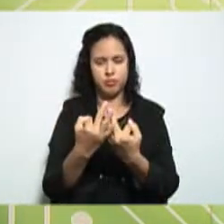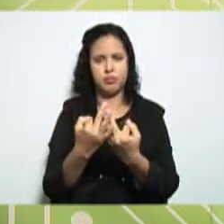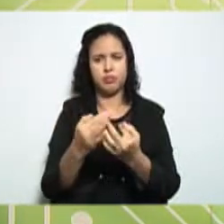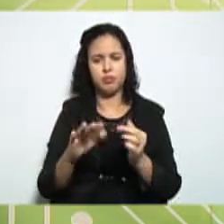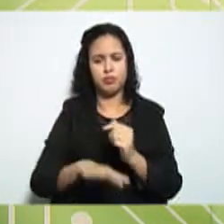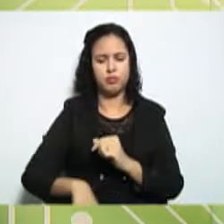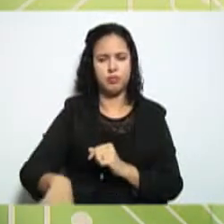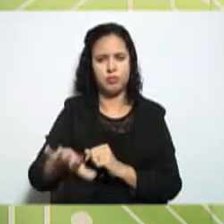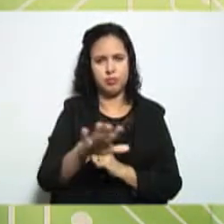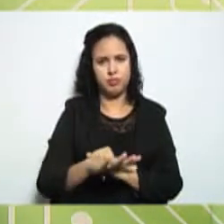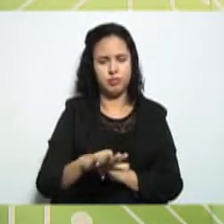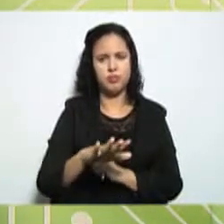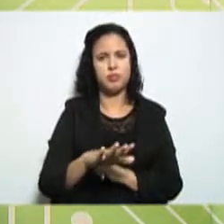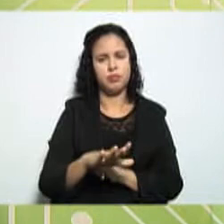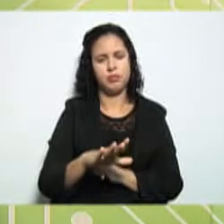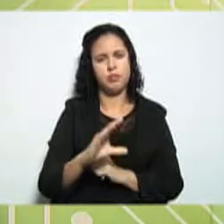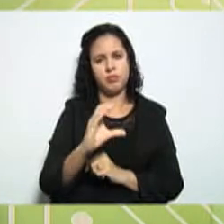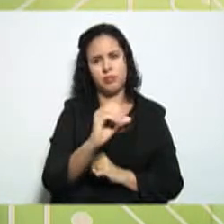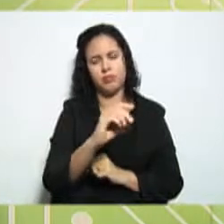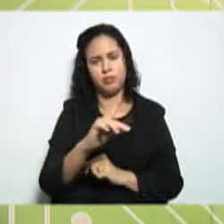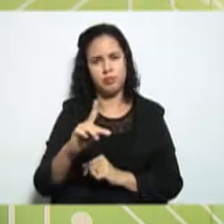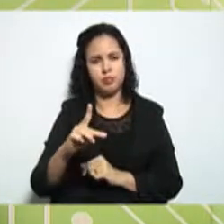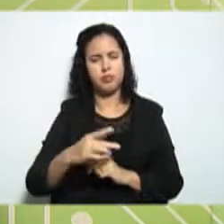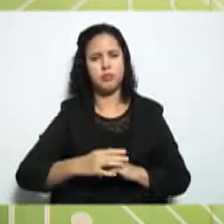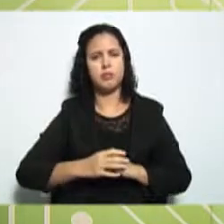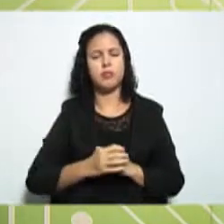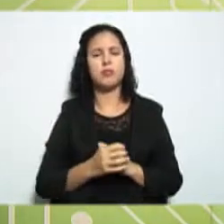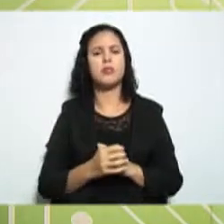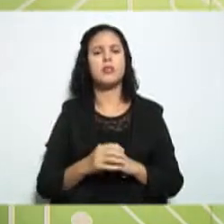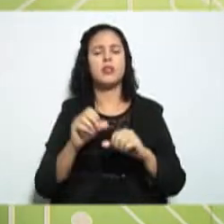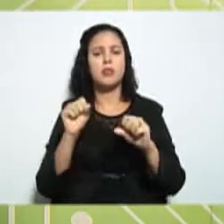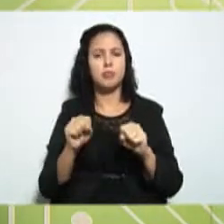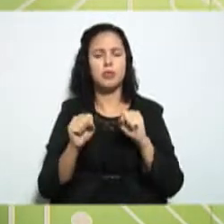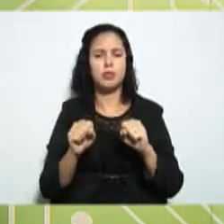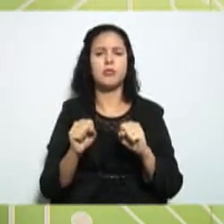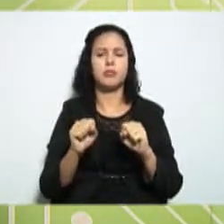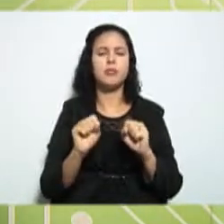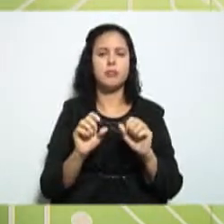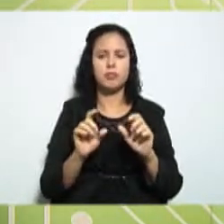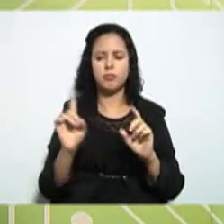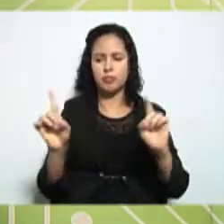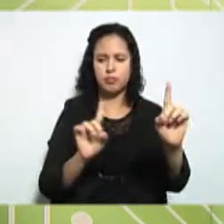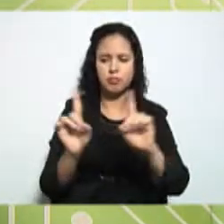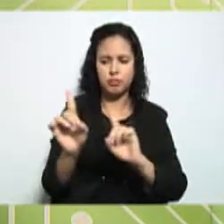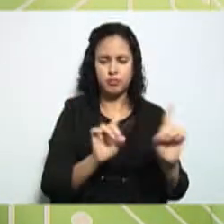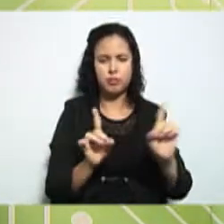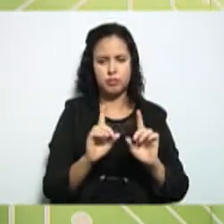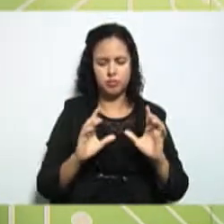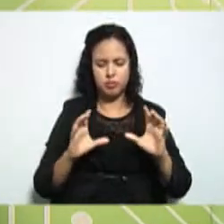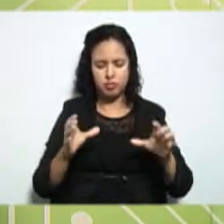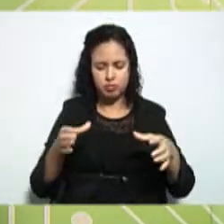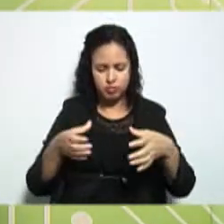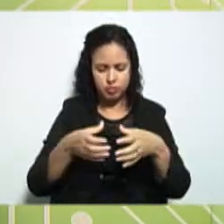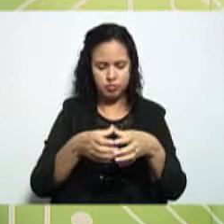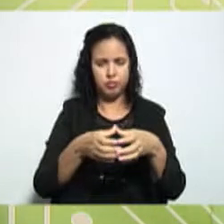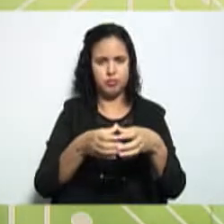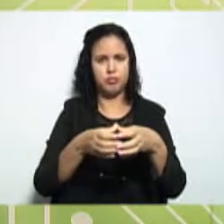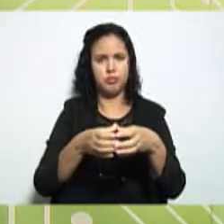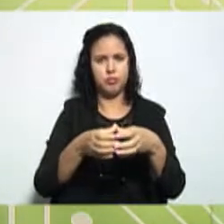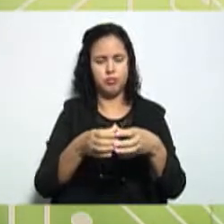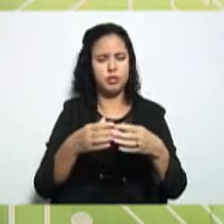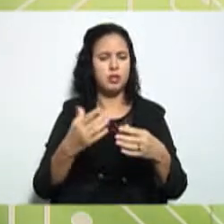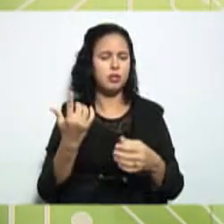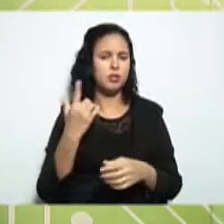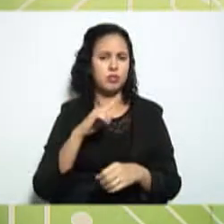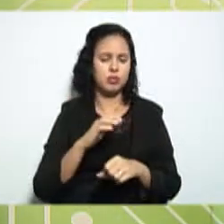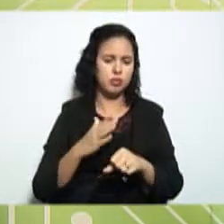do agropecuário. Os agricultores familiares podem se reunir em cooperativa agropecuária e com isso conseguir acesso a bens